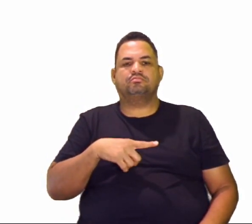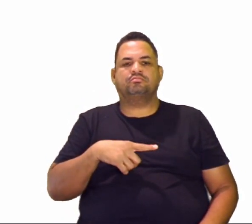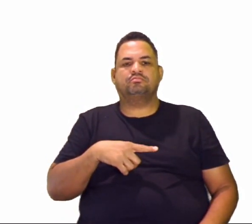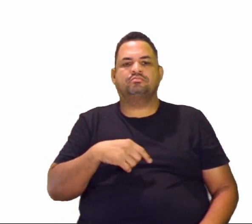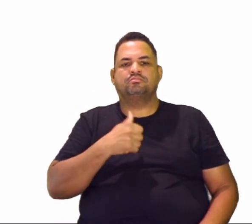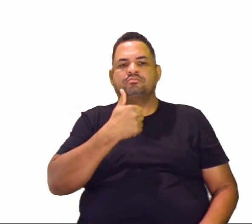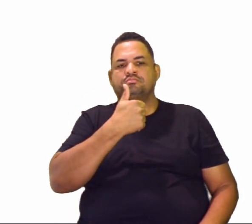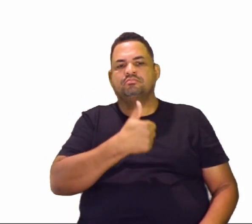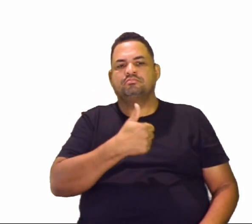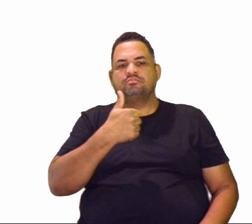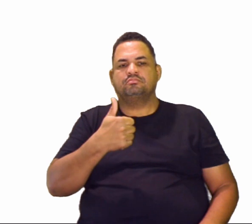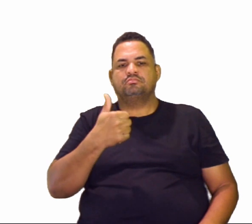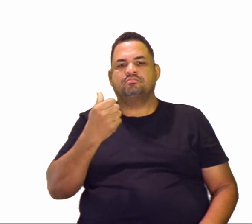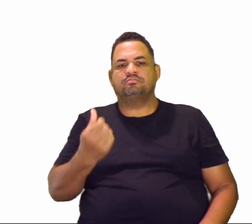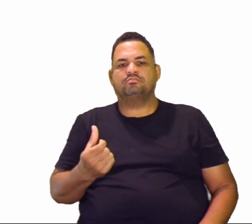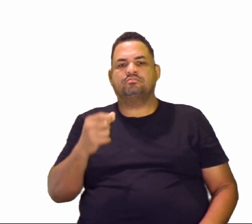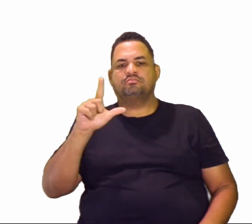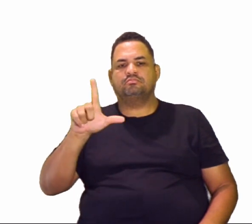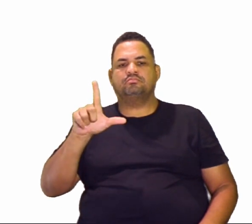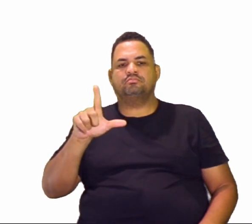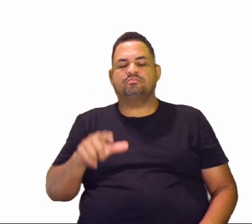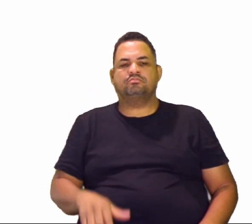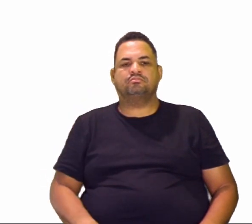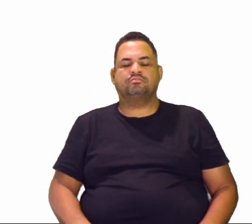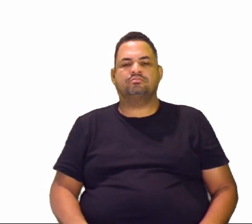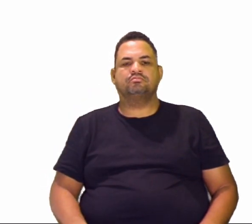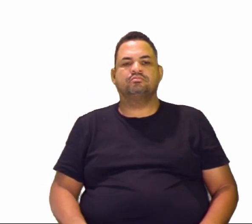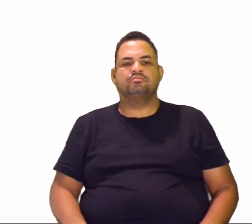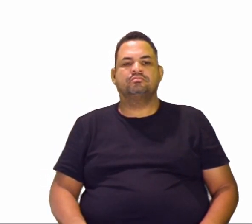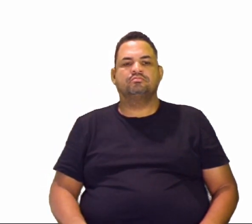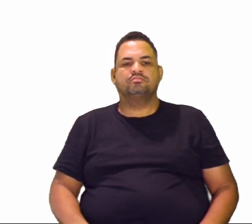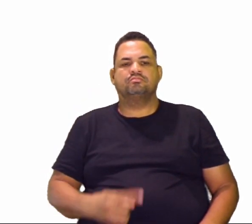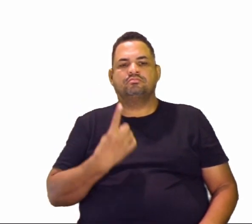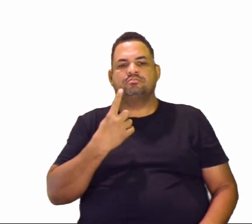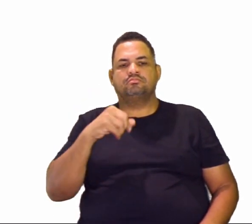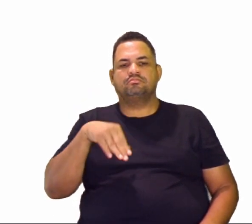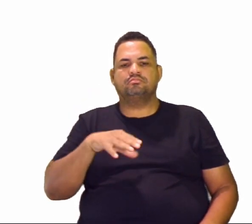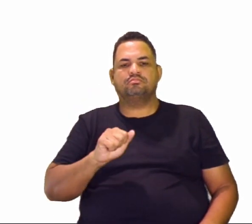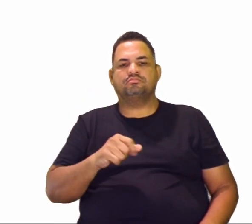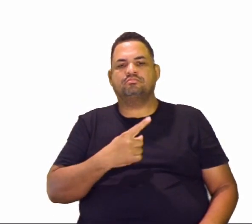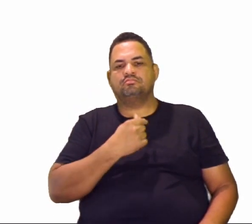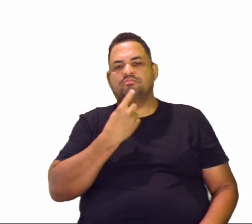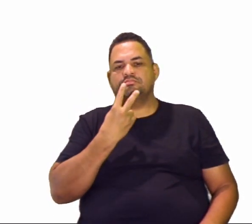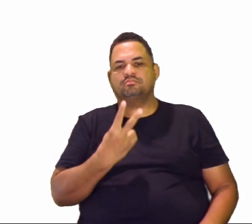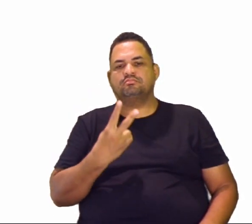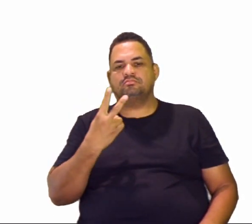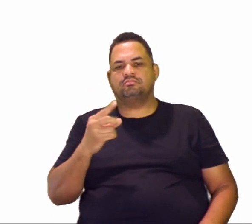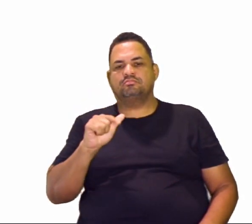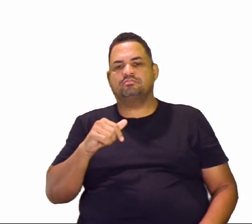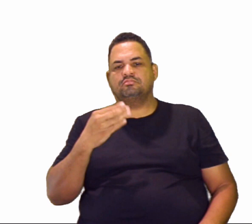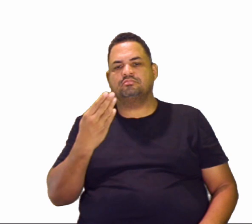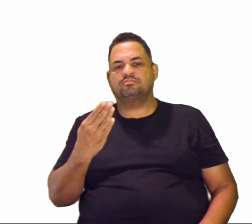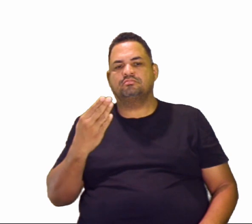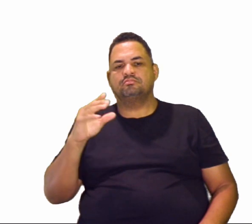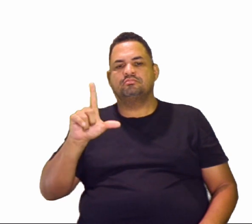desses 112 litros. Sendo assim, 1 mol corresponde a